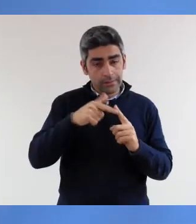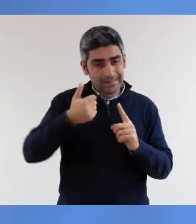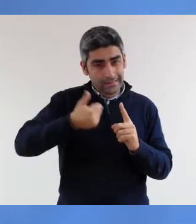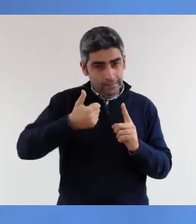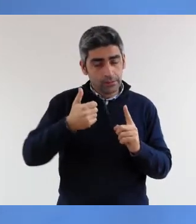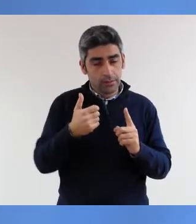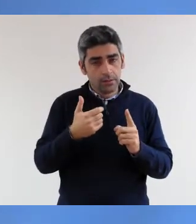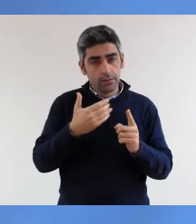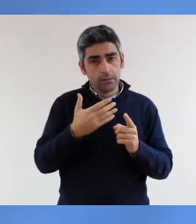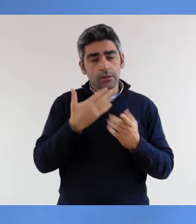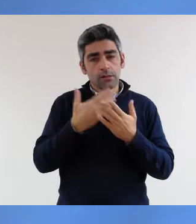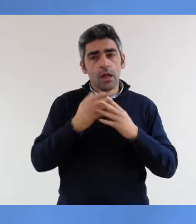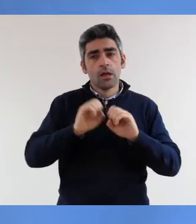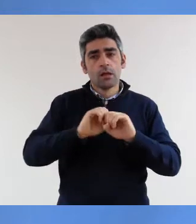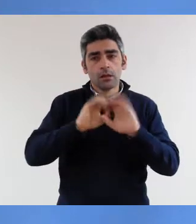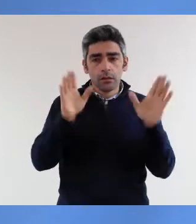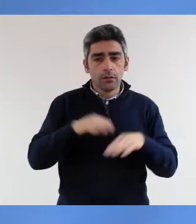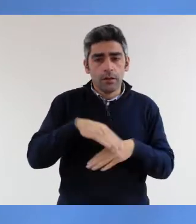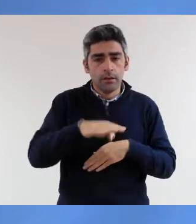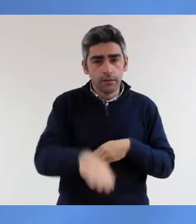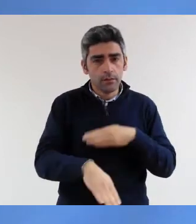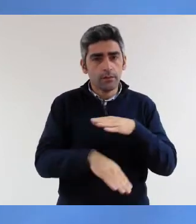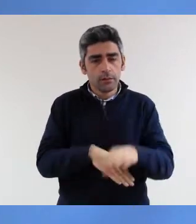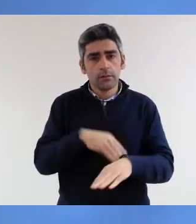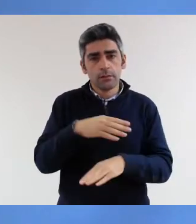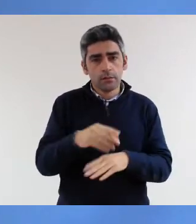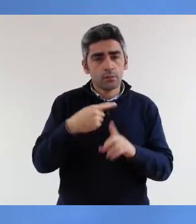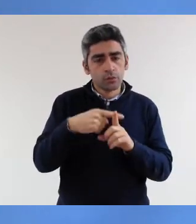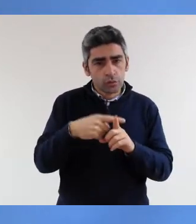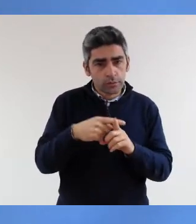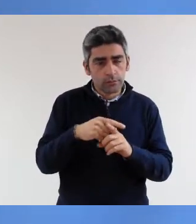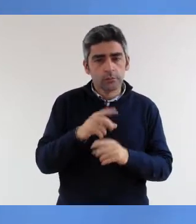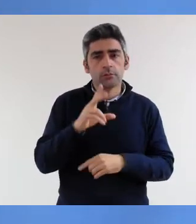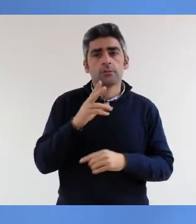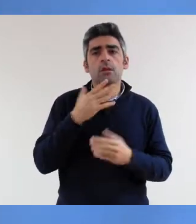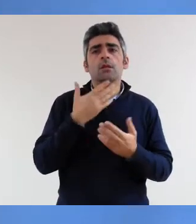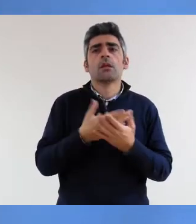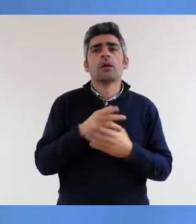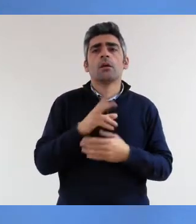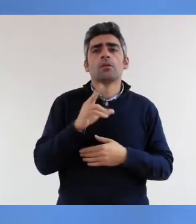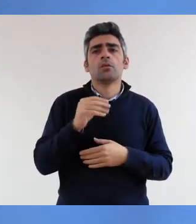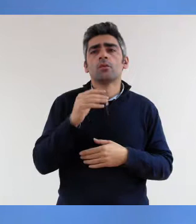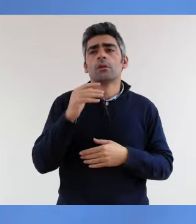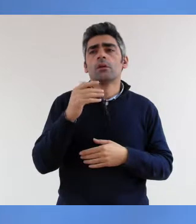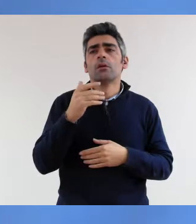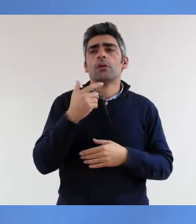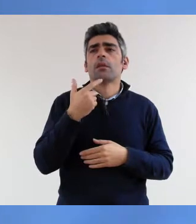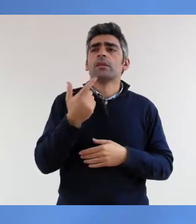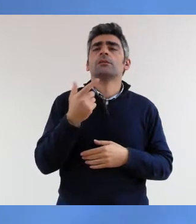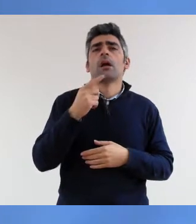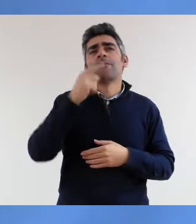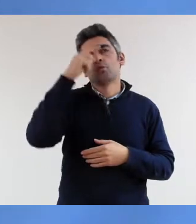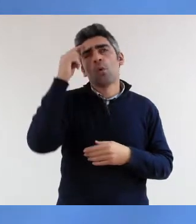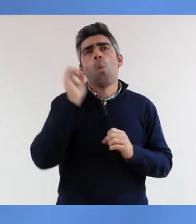foi a pensar na confiança e esclarecimentos sobre os passos positivos segmentados nunca me